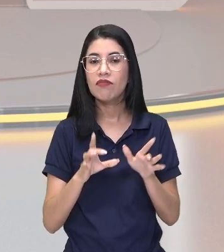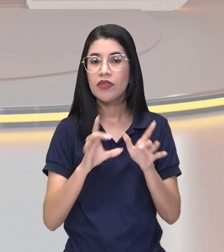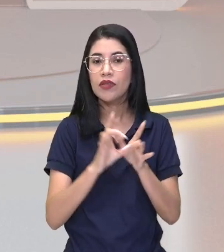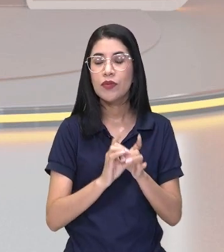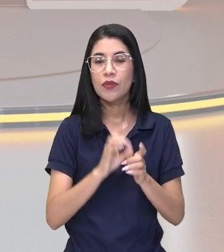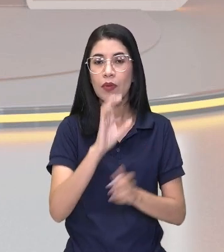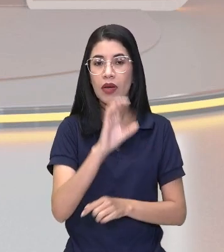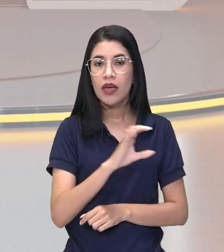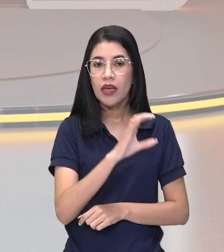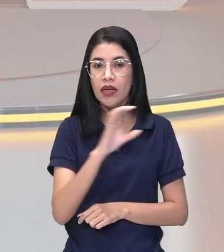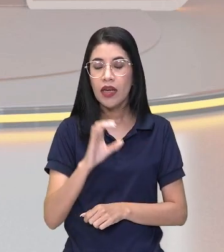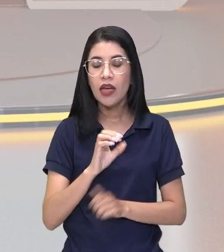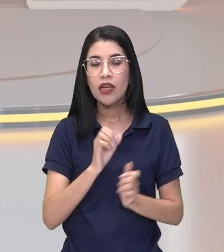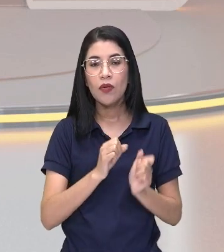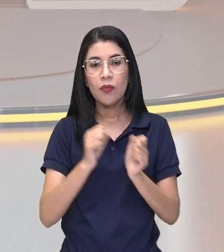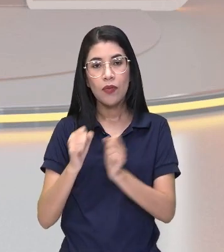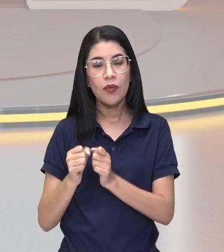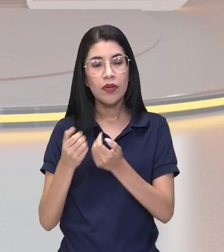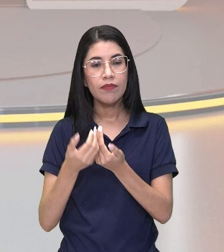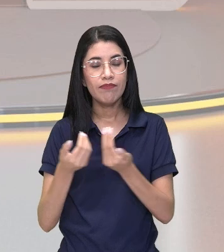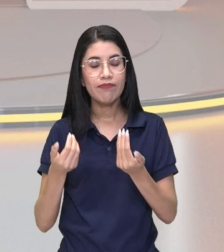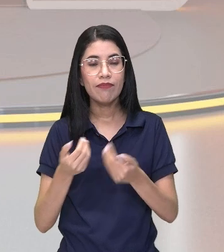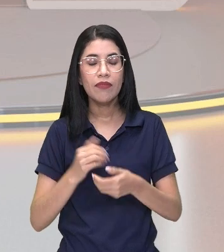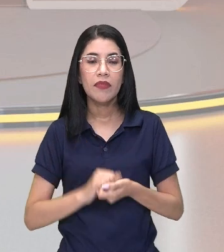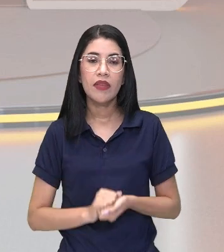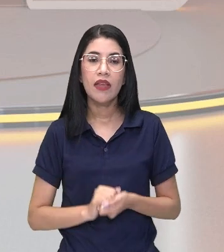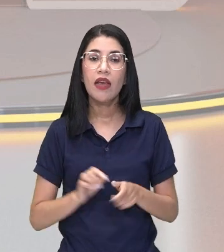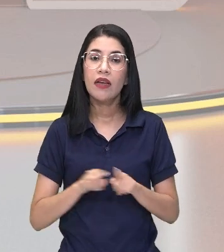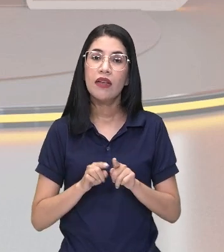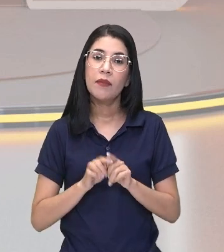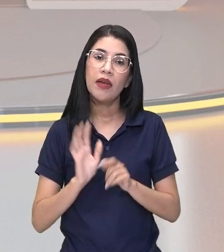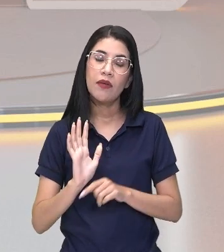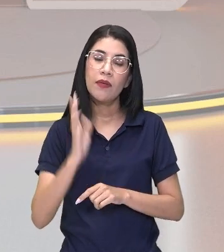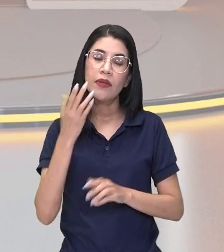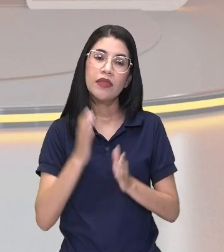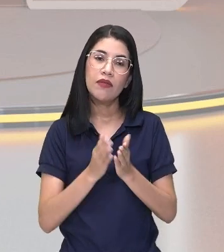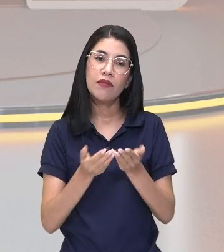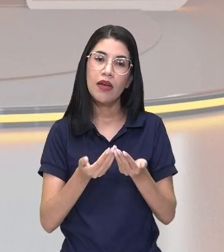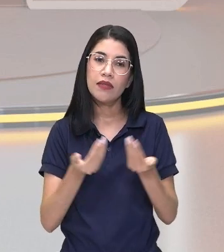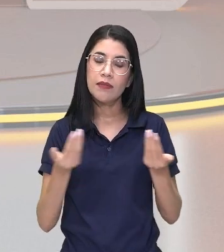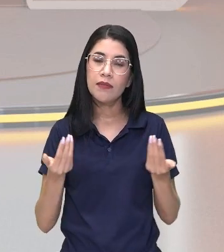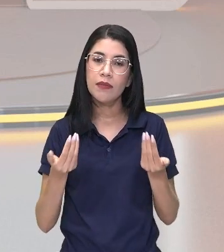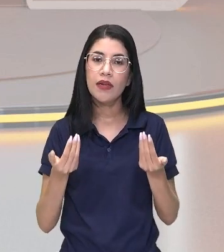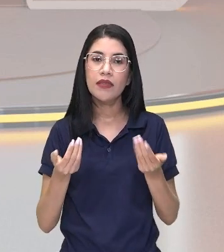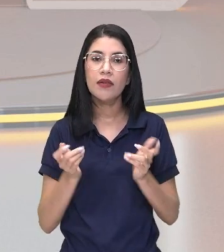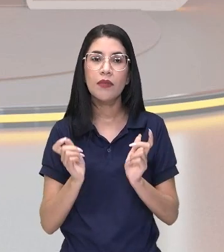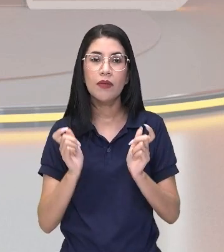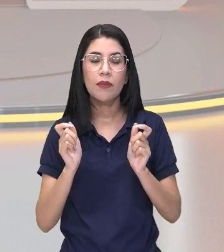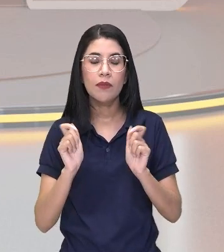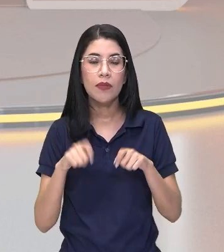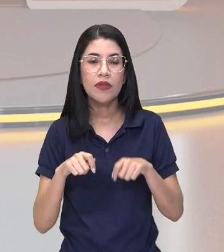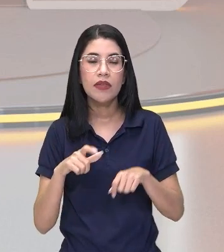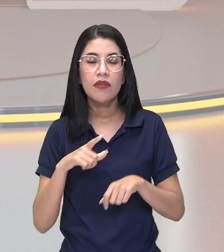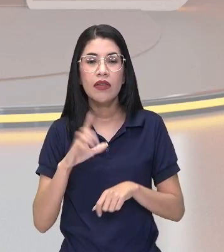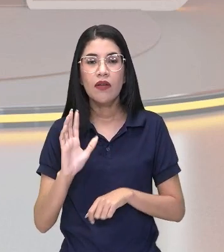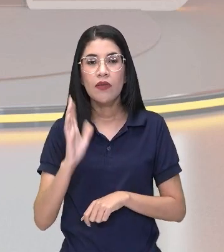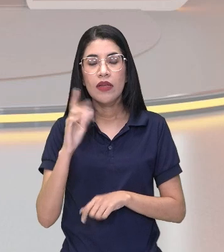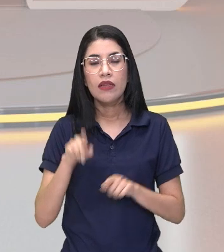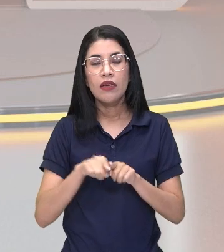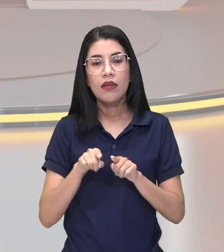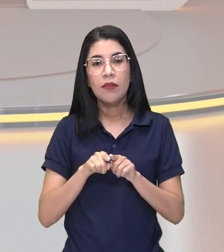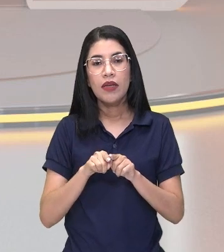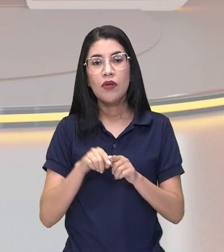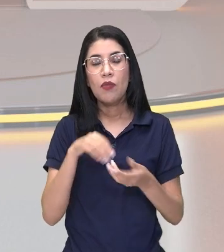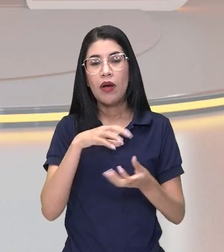isso, basicamente, fez com que houvesse ali todo um cenário propício para que houvesse ali uma ruptura, uma revolução